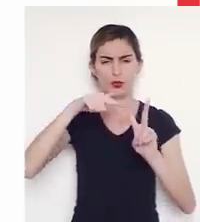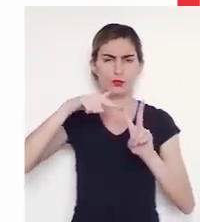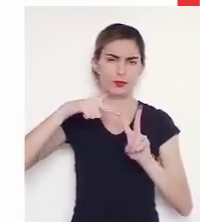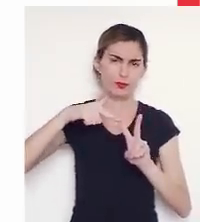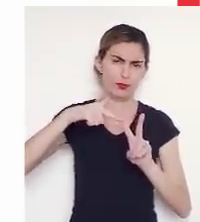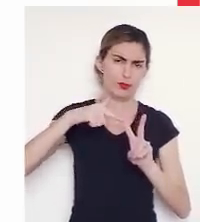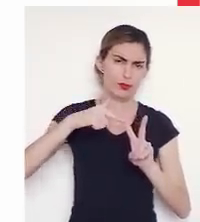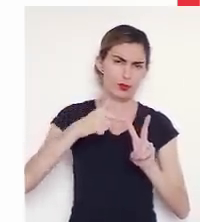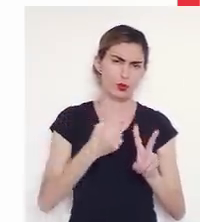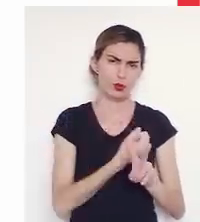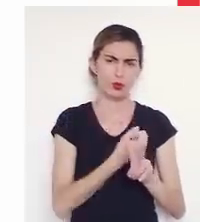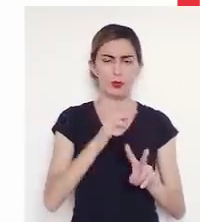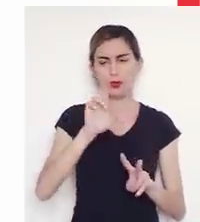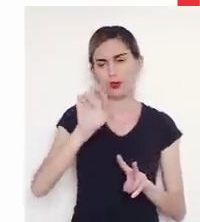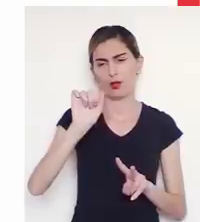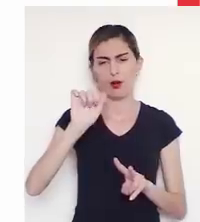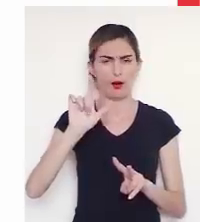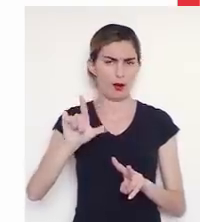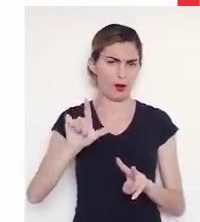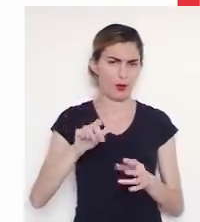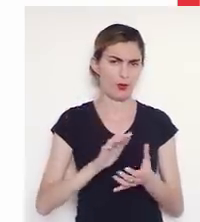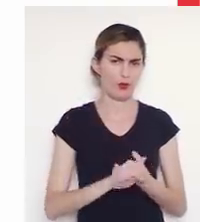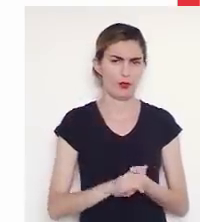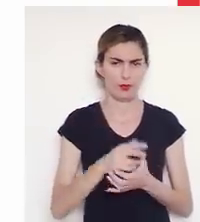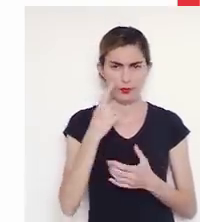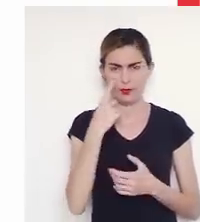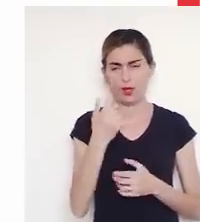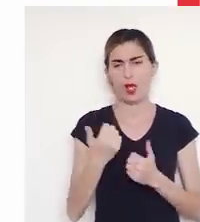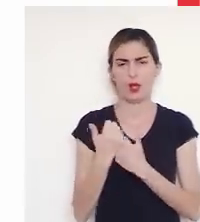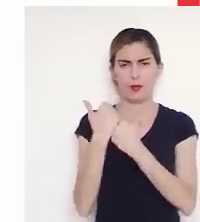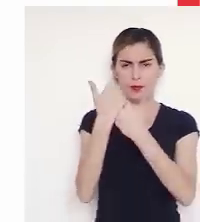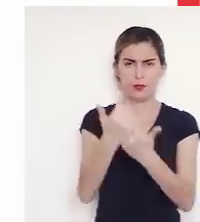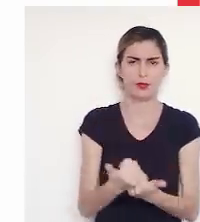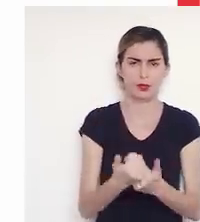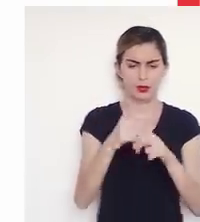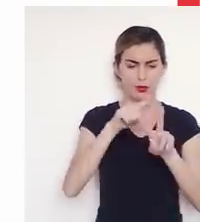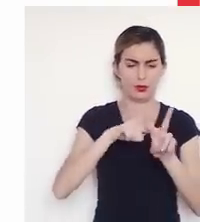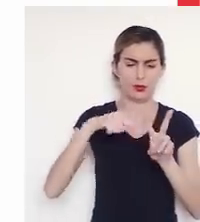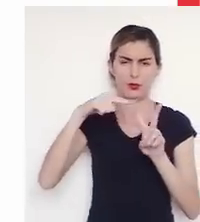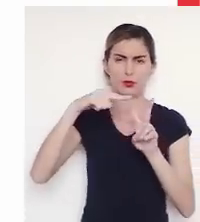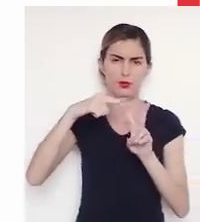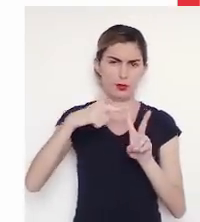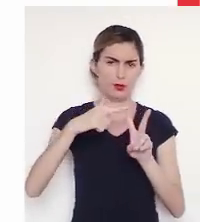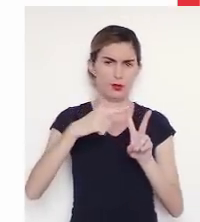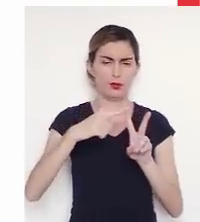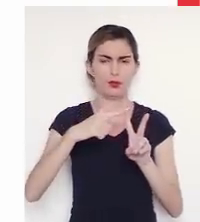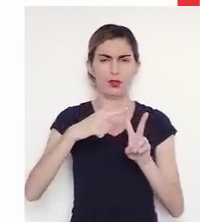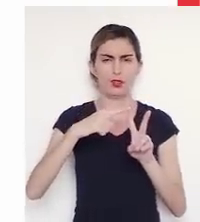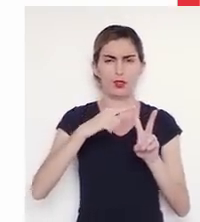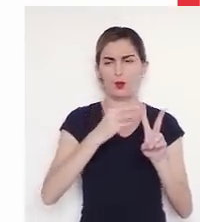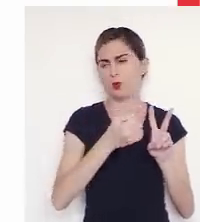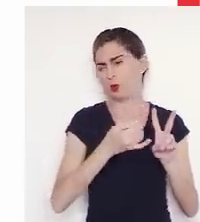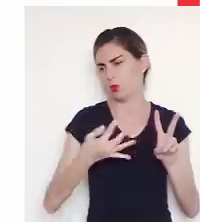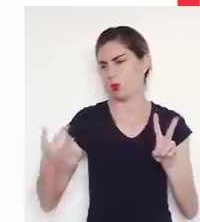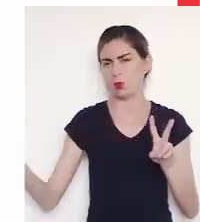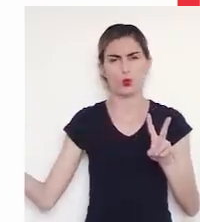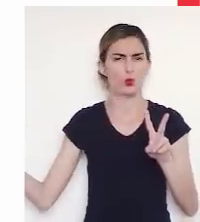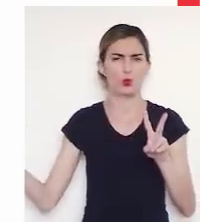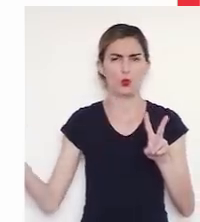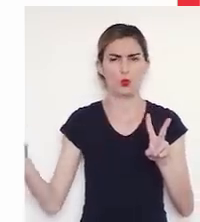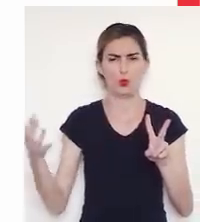irracional como número real, ok? A representação em forma decimal infinita e não